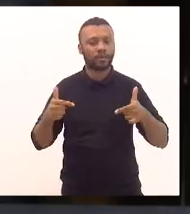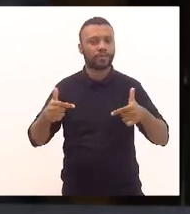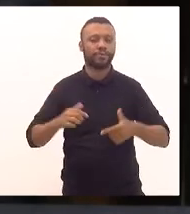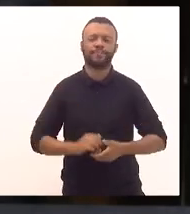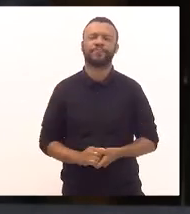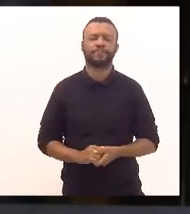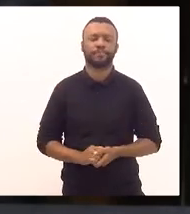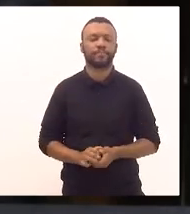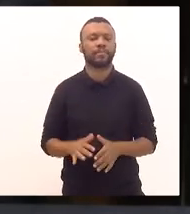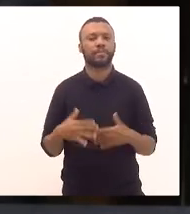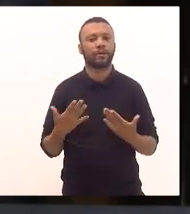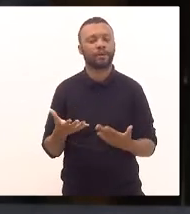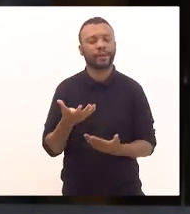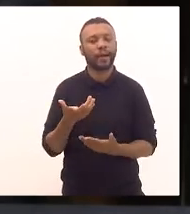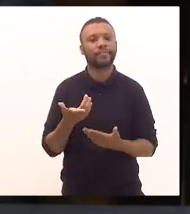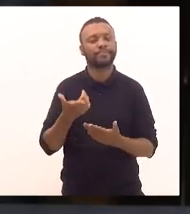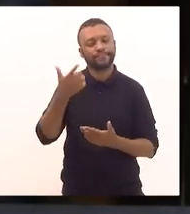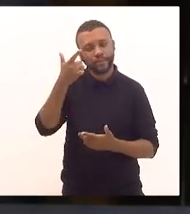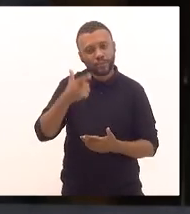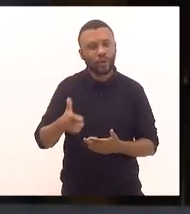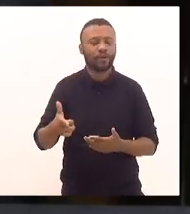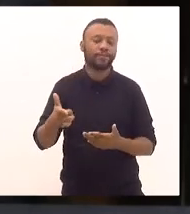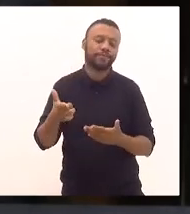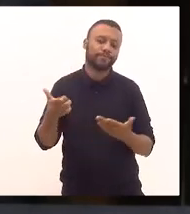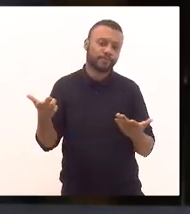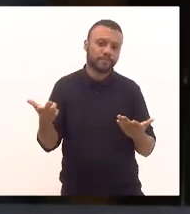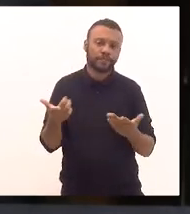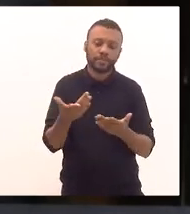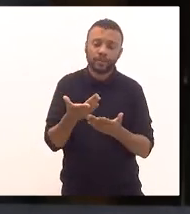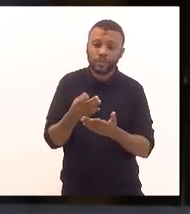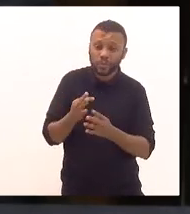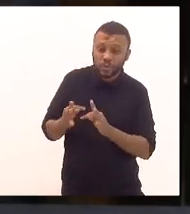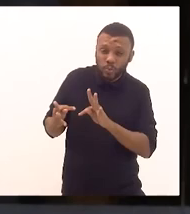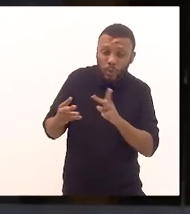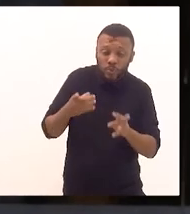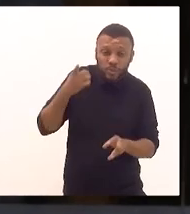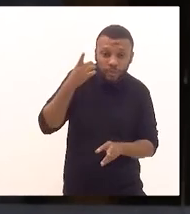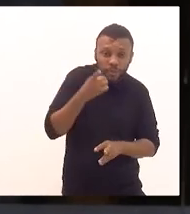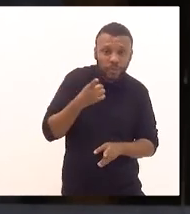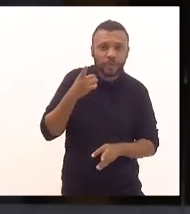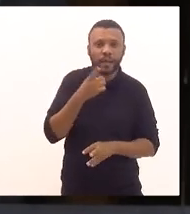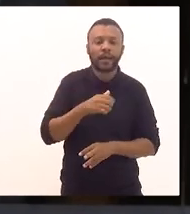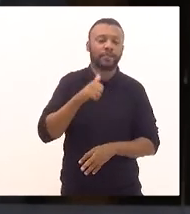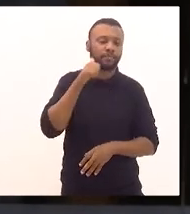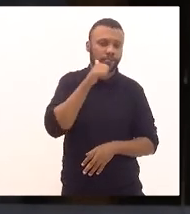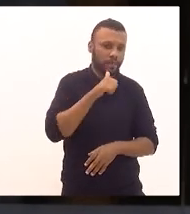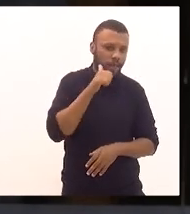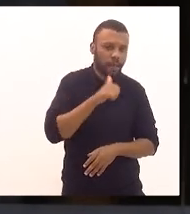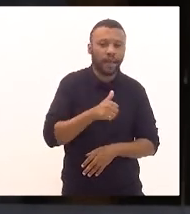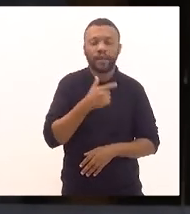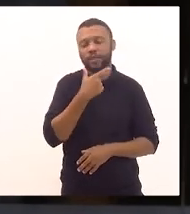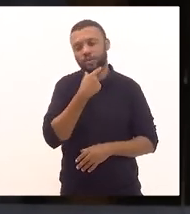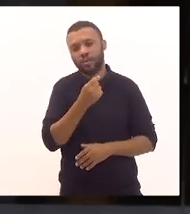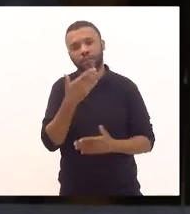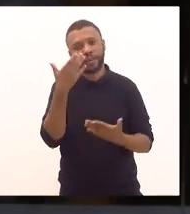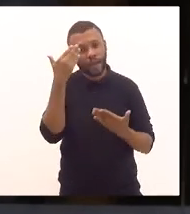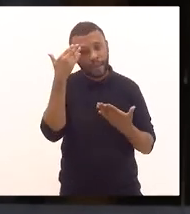então quebra aqui no nome mais uma vez o nome todas as deputadas e deputados Quero